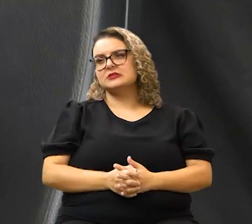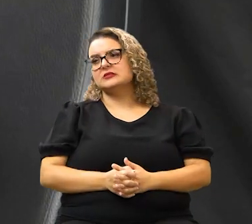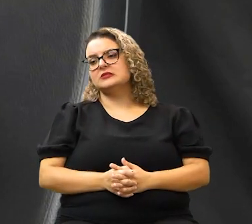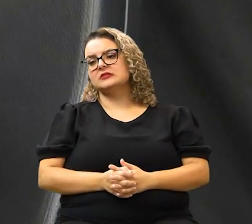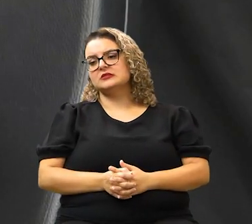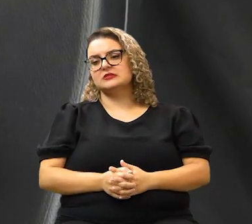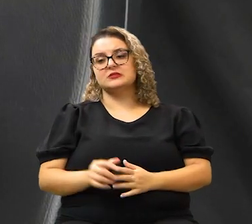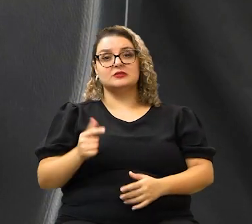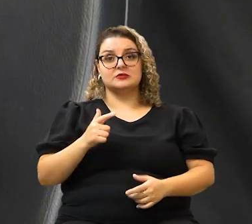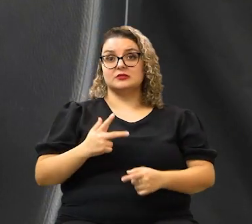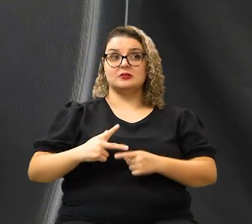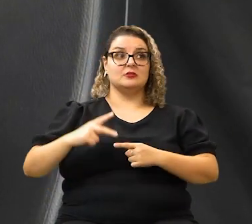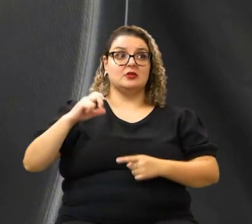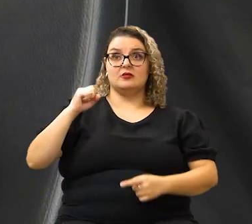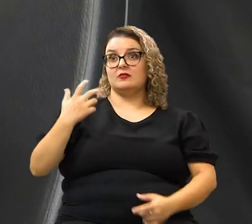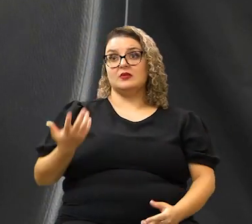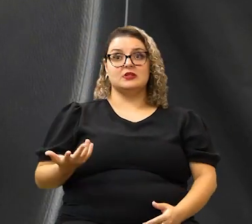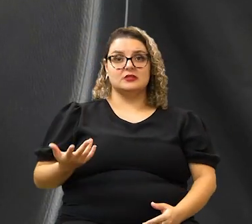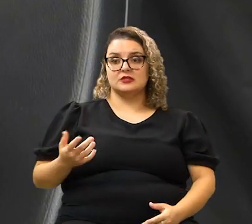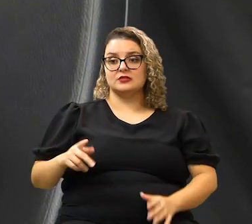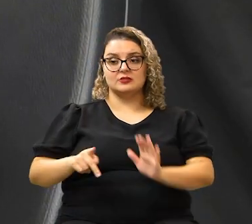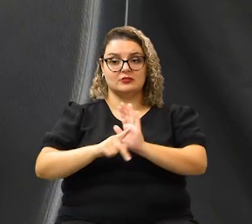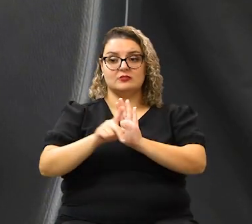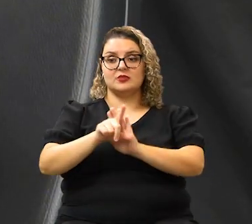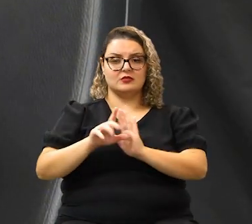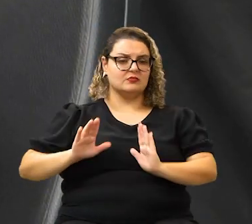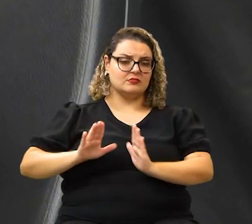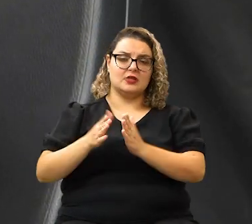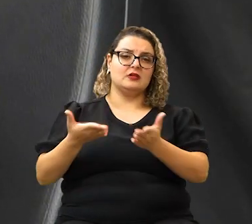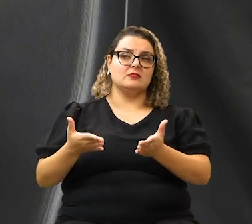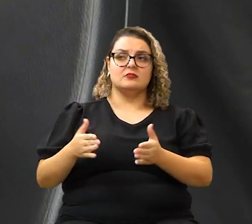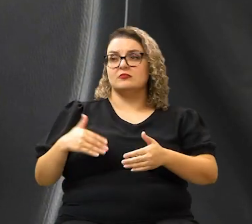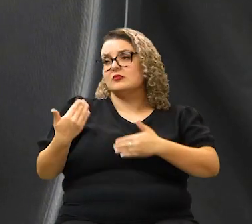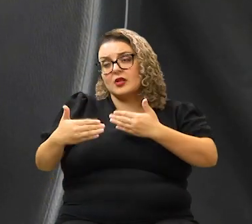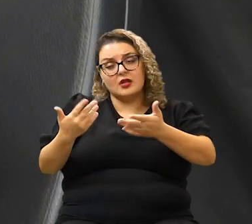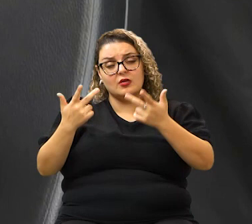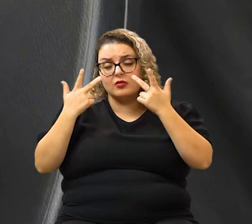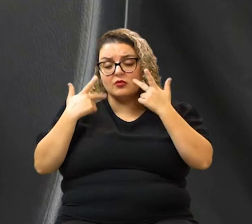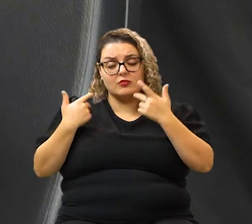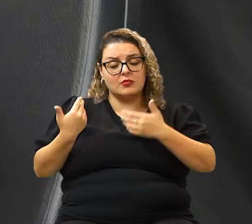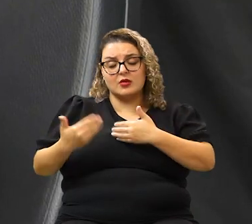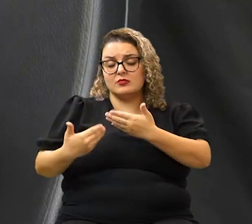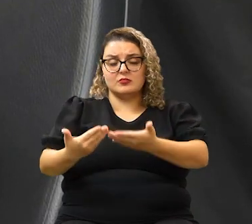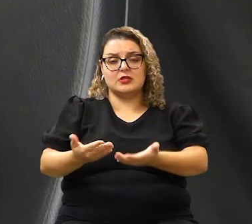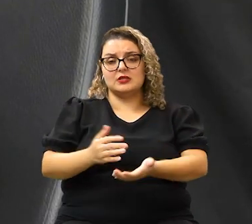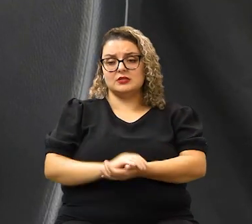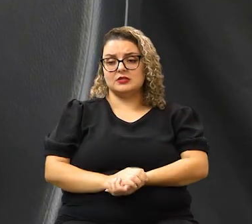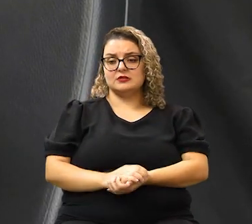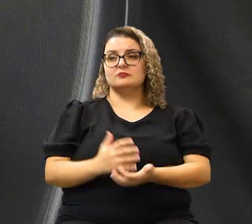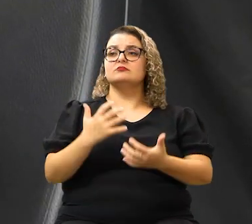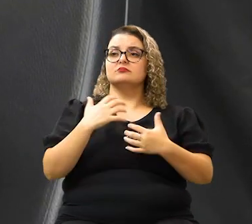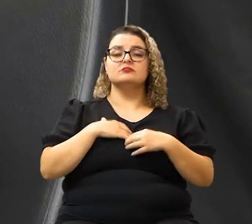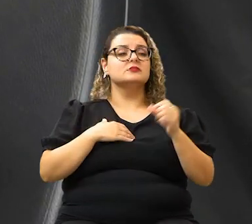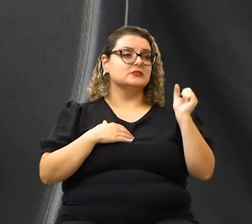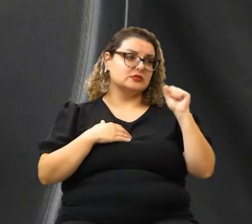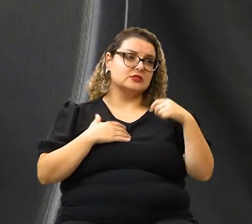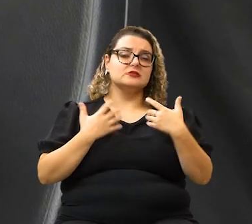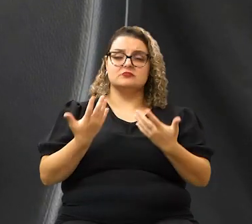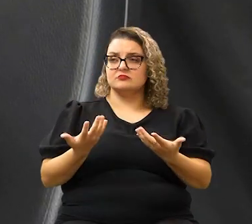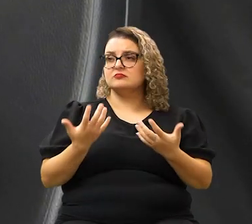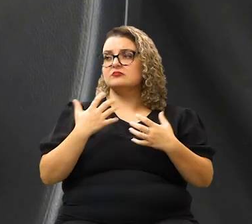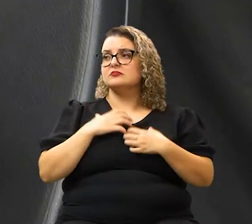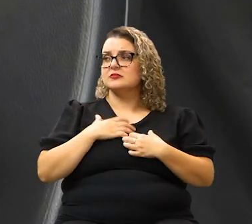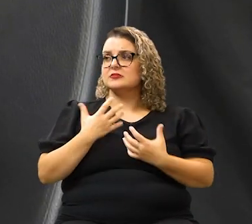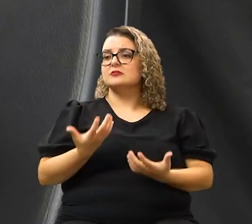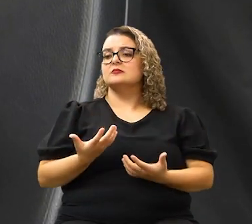E eu acho que as coisas terem sido com os percalços que foram, me deixou com o